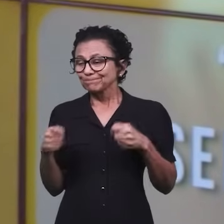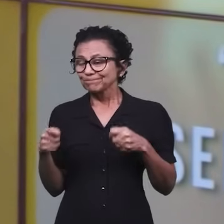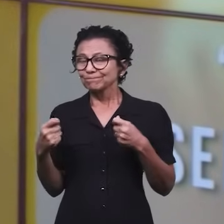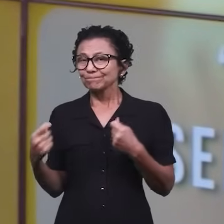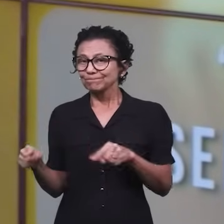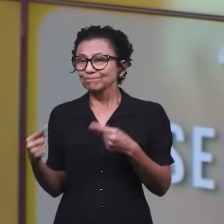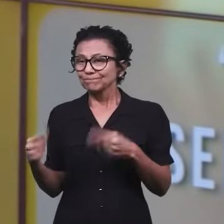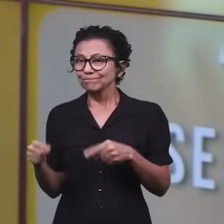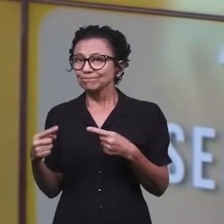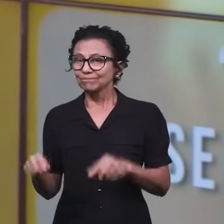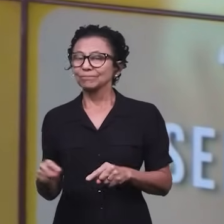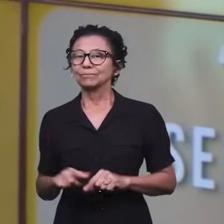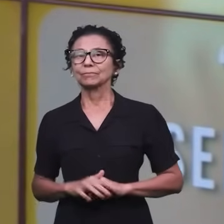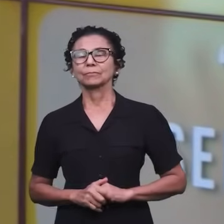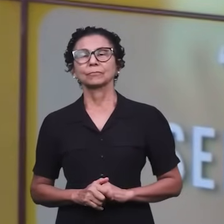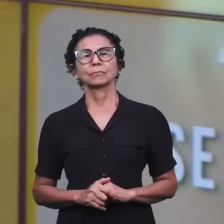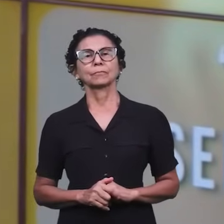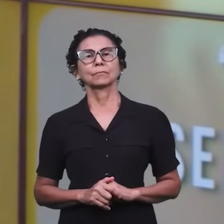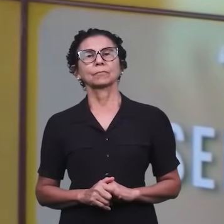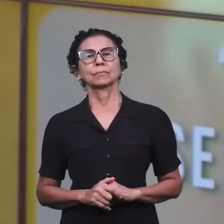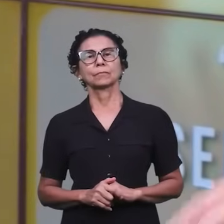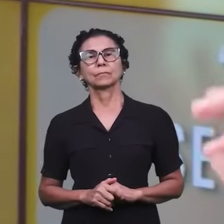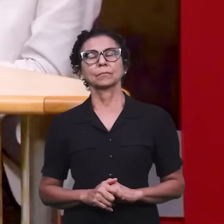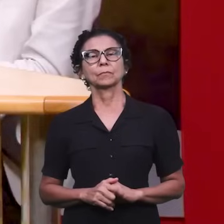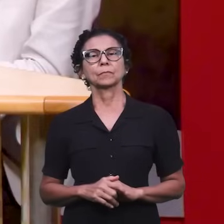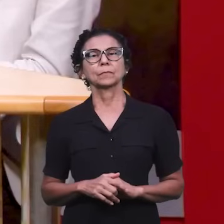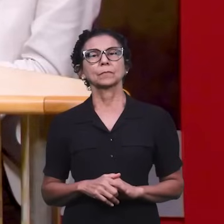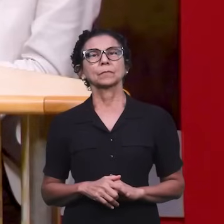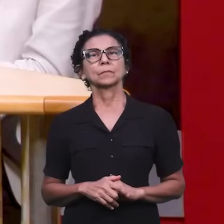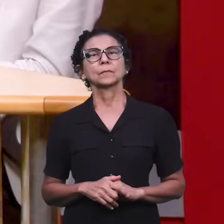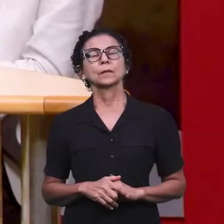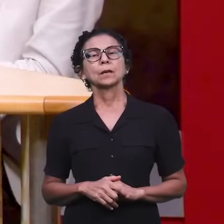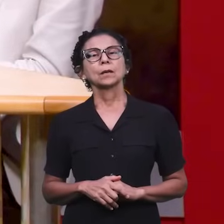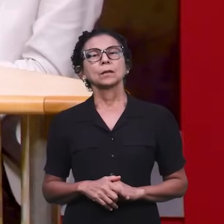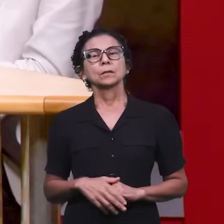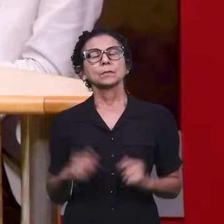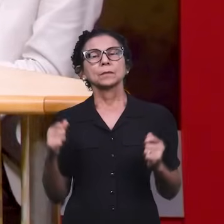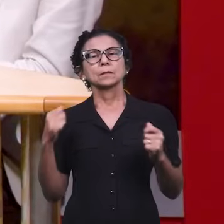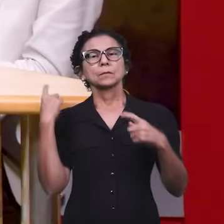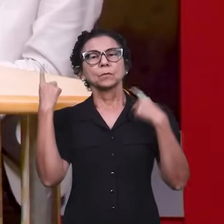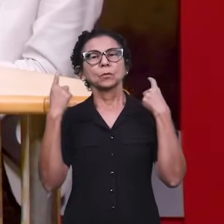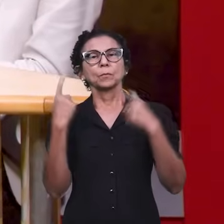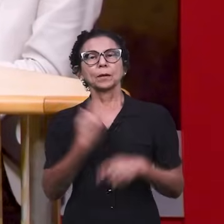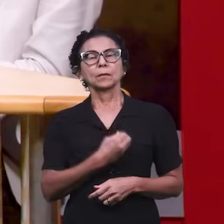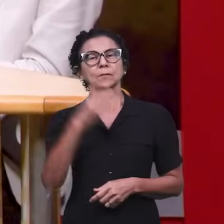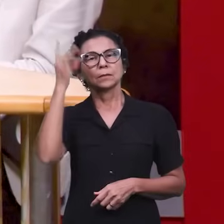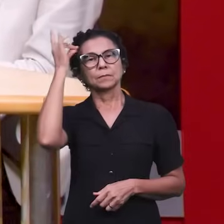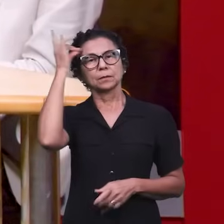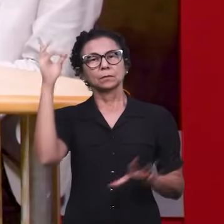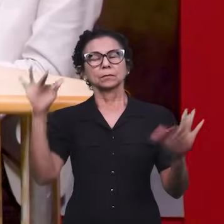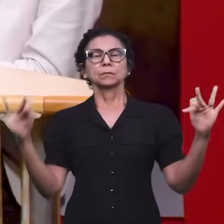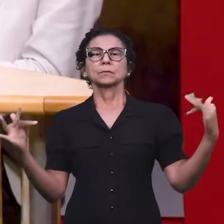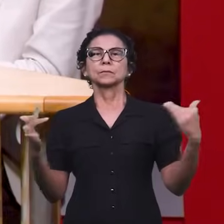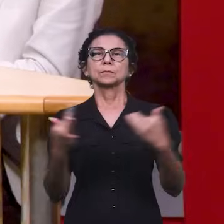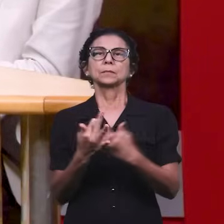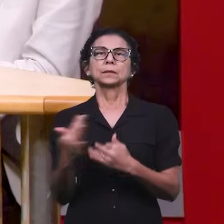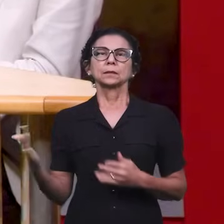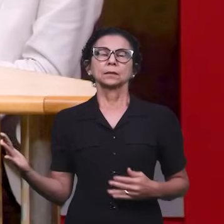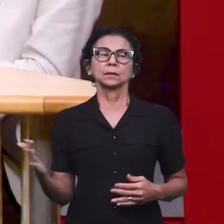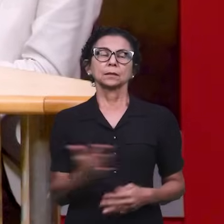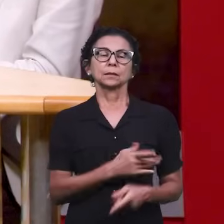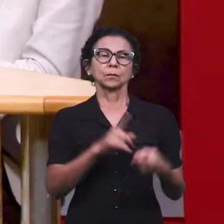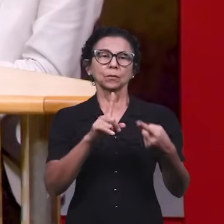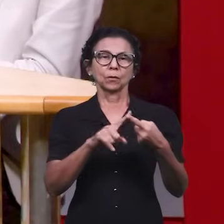cuidar da vida espiritual do nosso lar. Tem 2 pontos dentro disso, acho que destaca em Raabe, que é fé